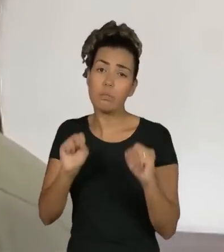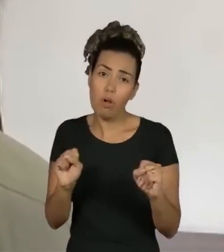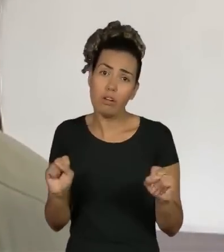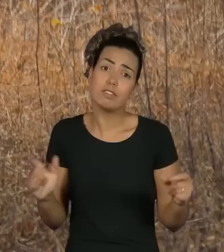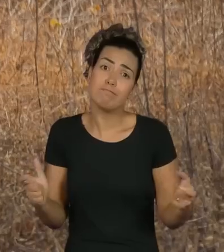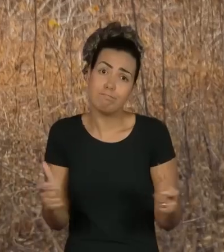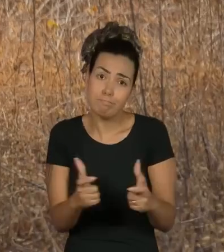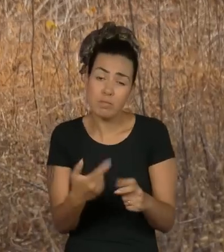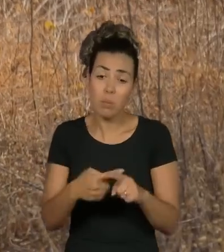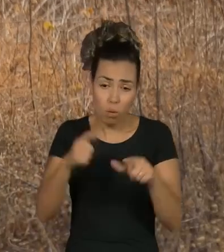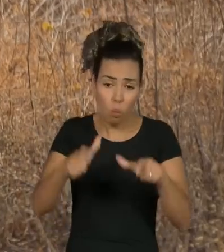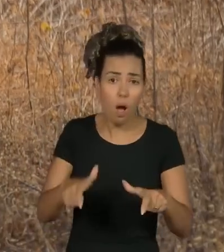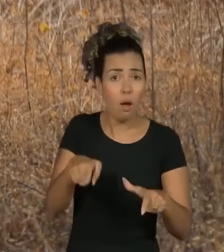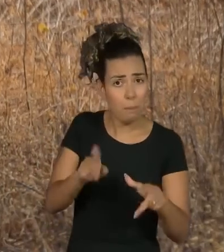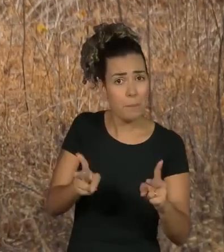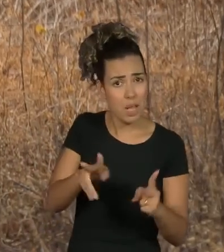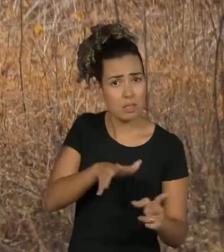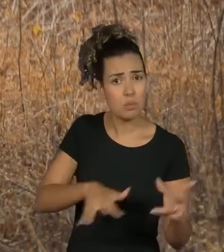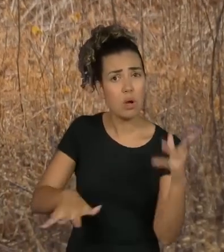Mata Seca.